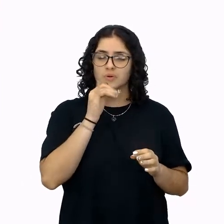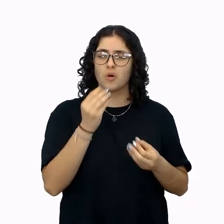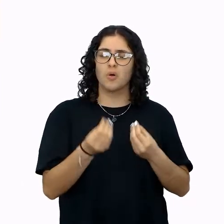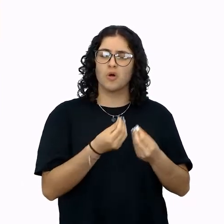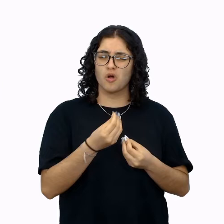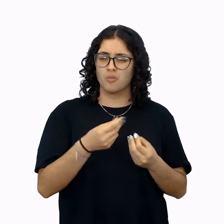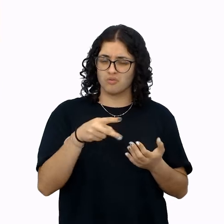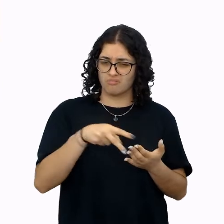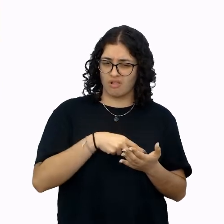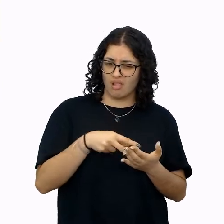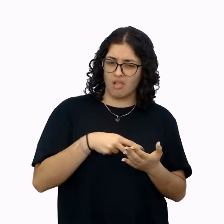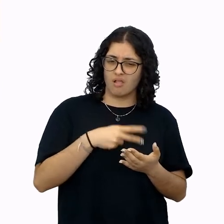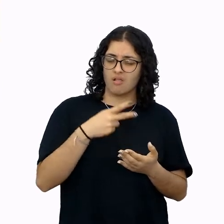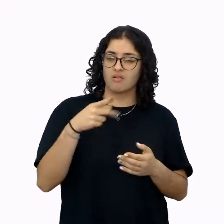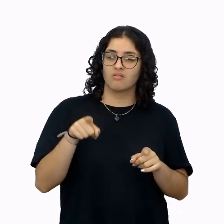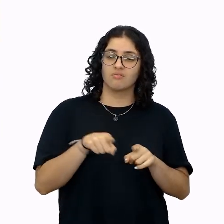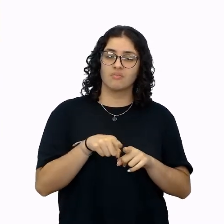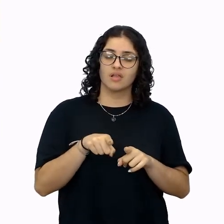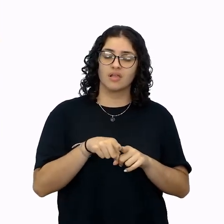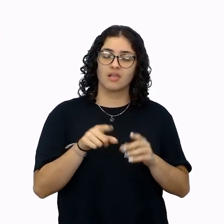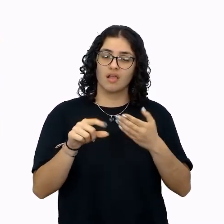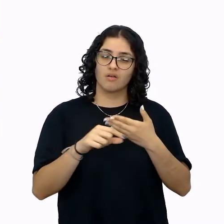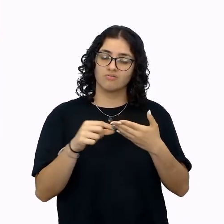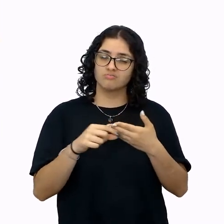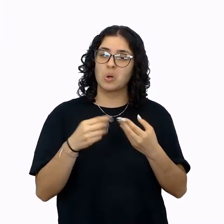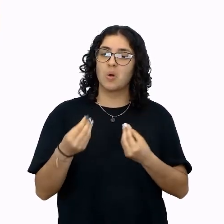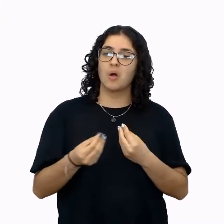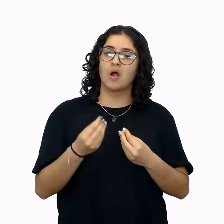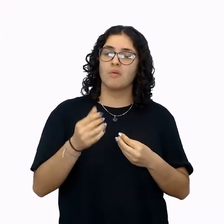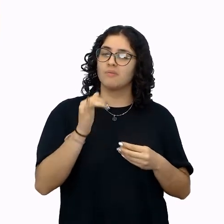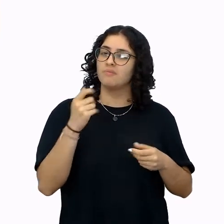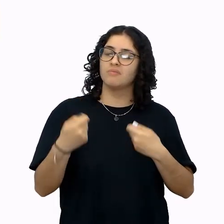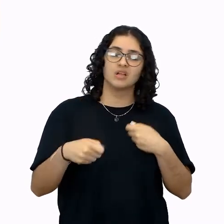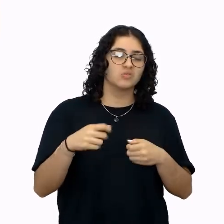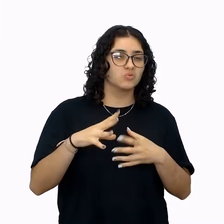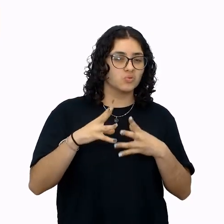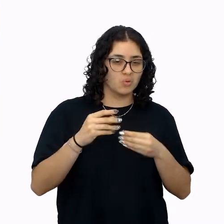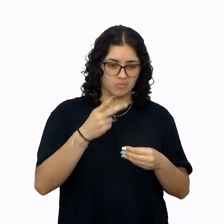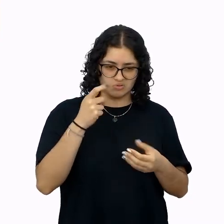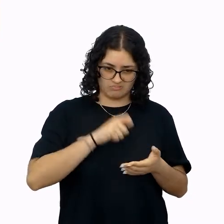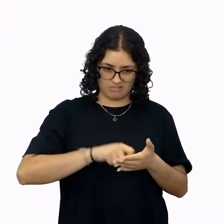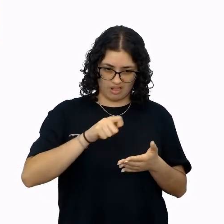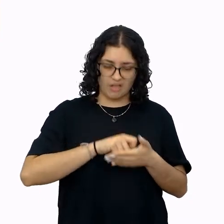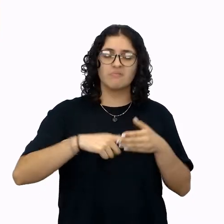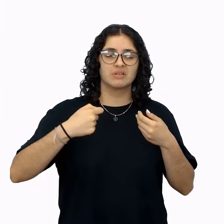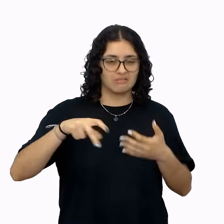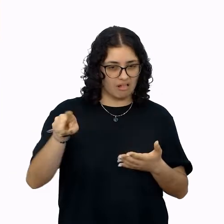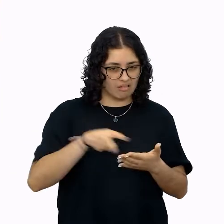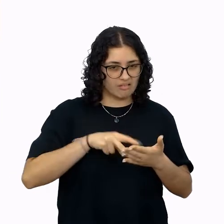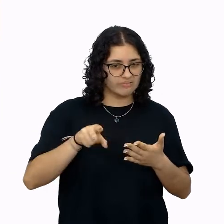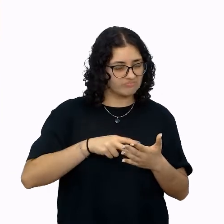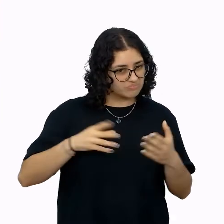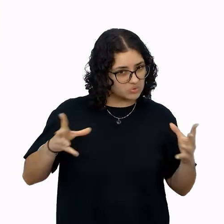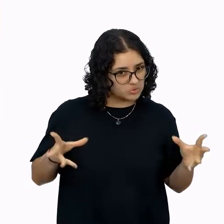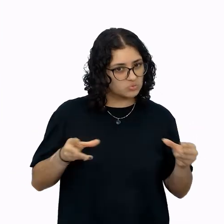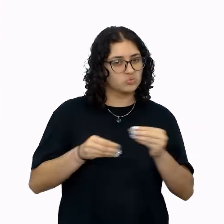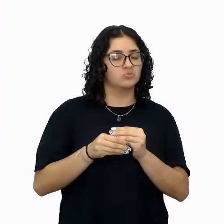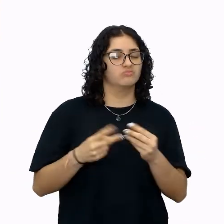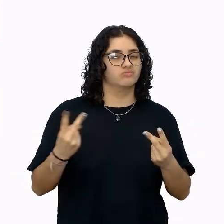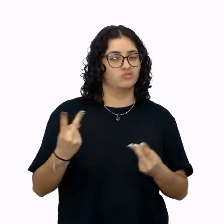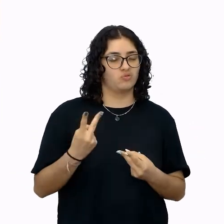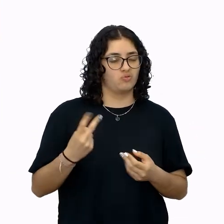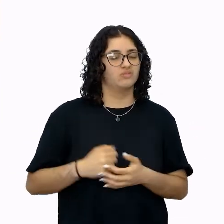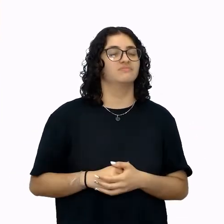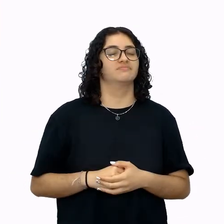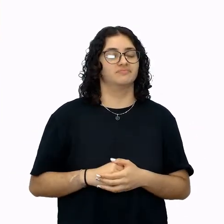vez que até mesmo os professores precisam se apropriar da leitura, ou seja, todo escritor é um leitor que vai construir sentidos da